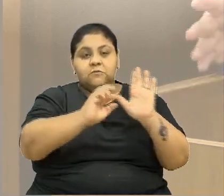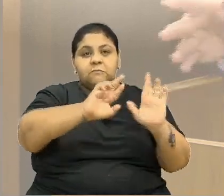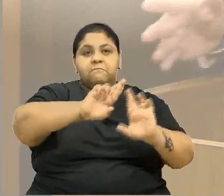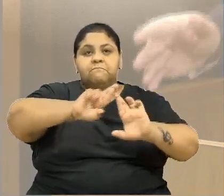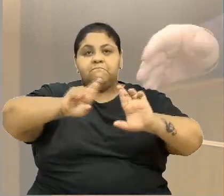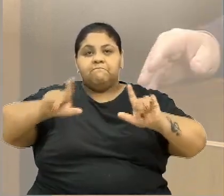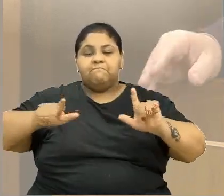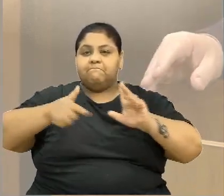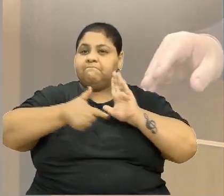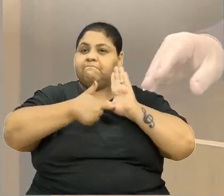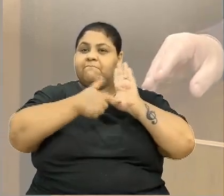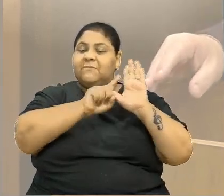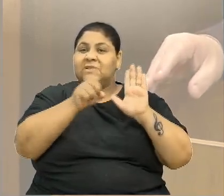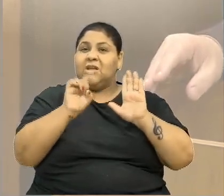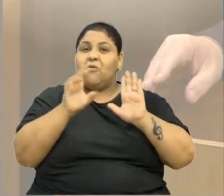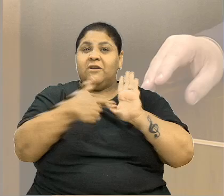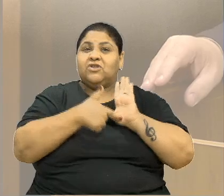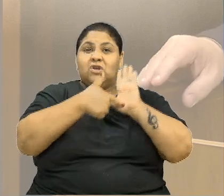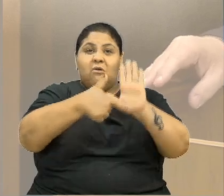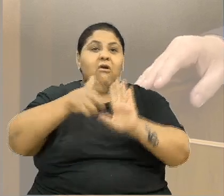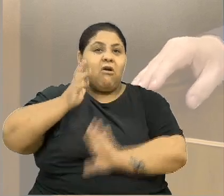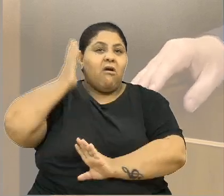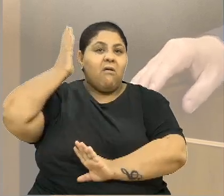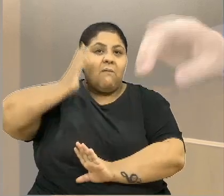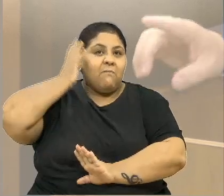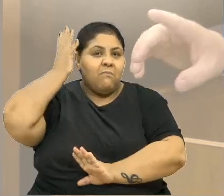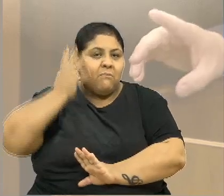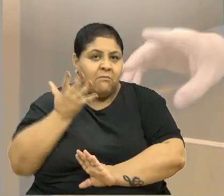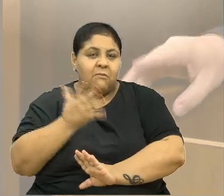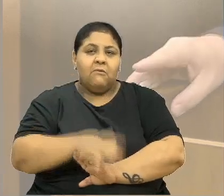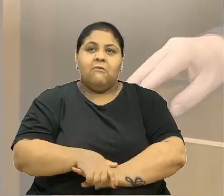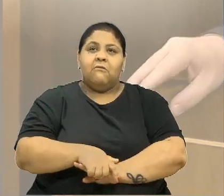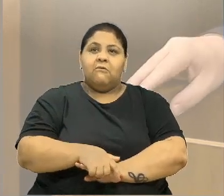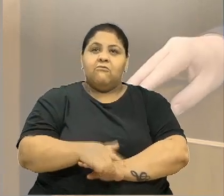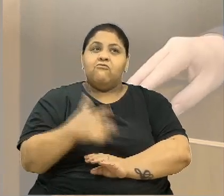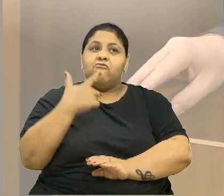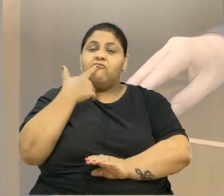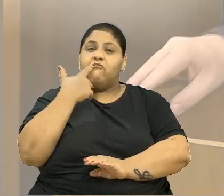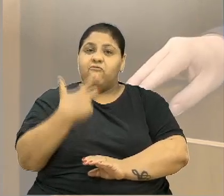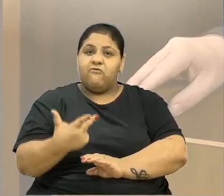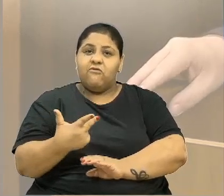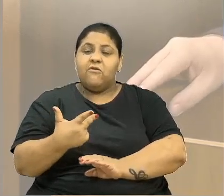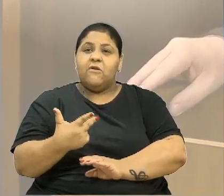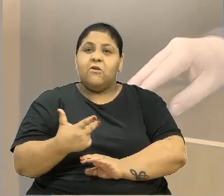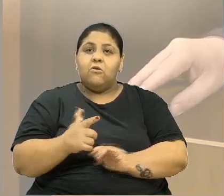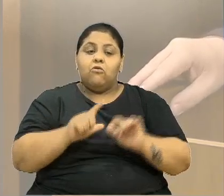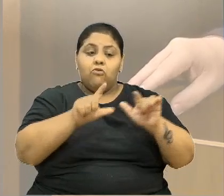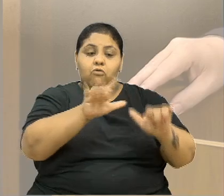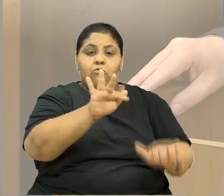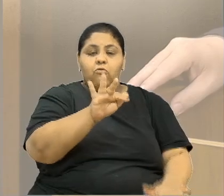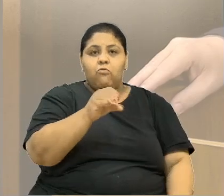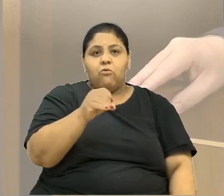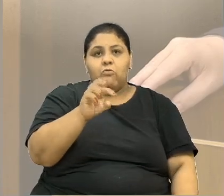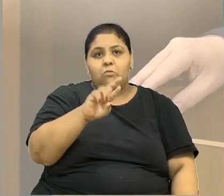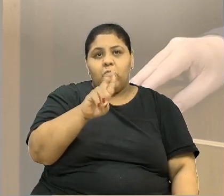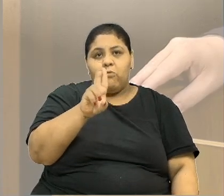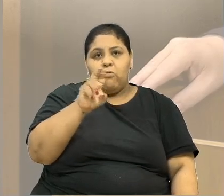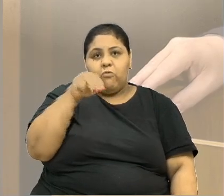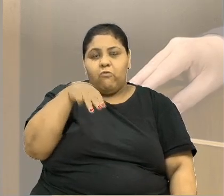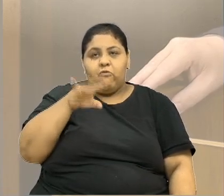vai além de exposições e palestras. Destaco o Fórum Soluções